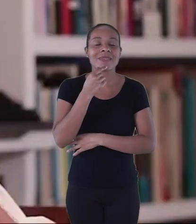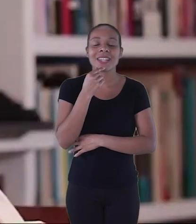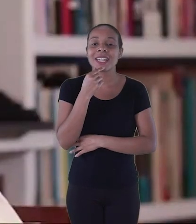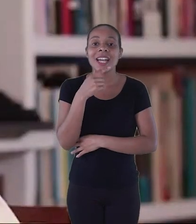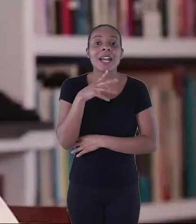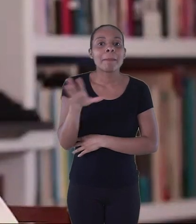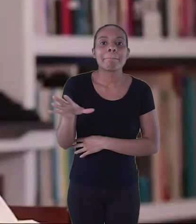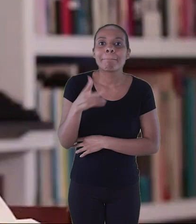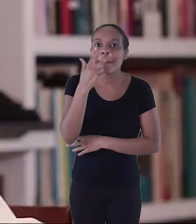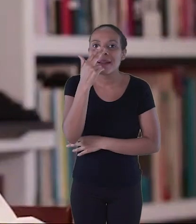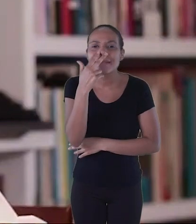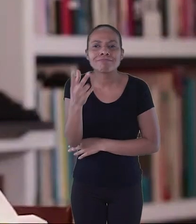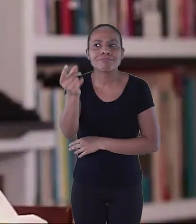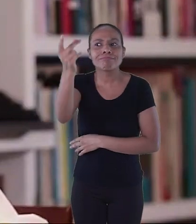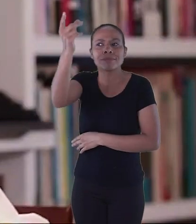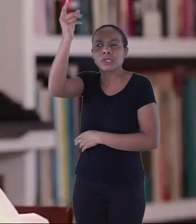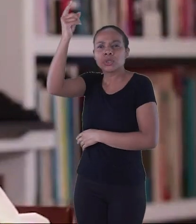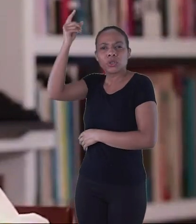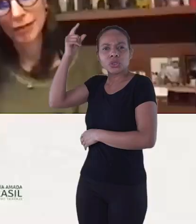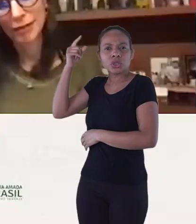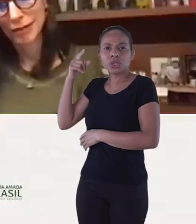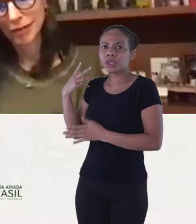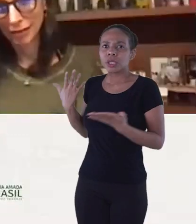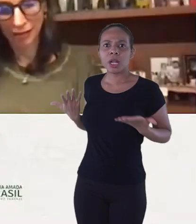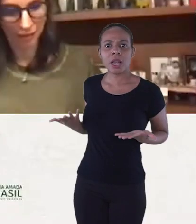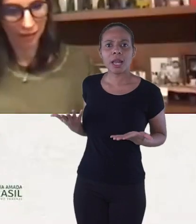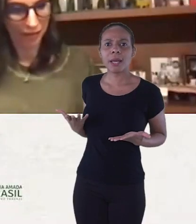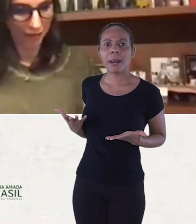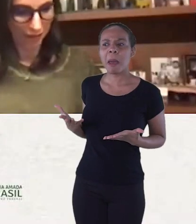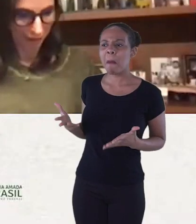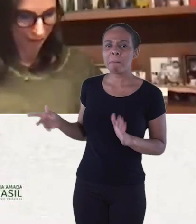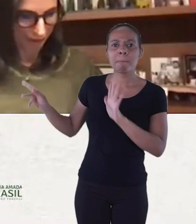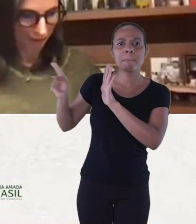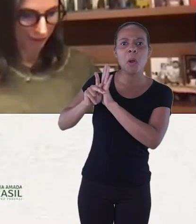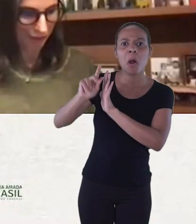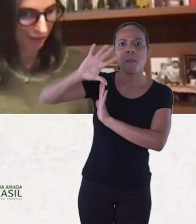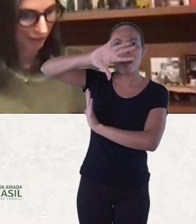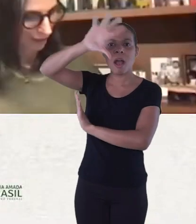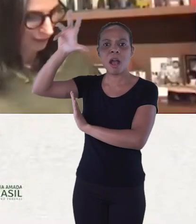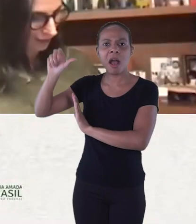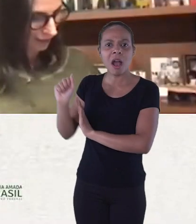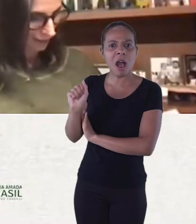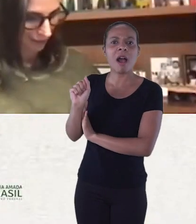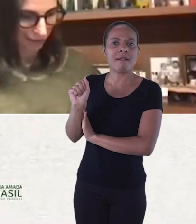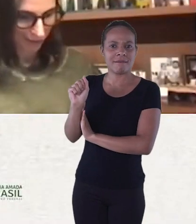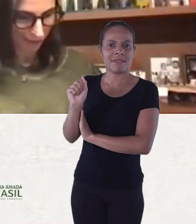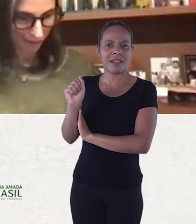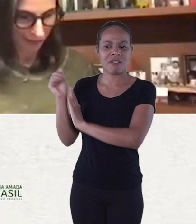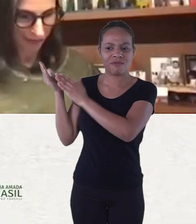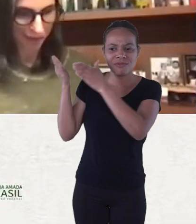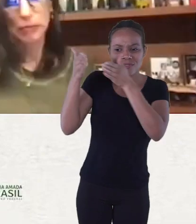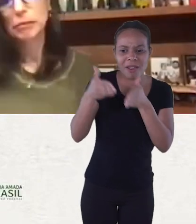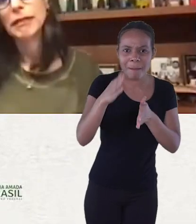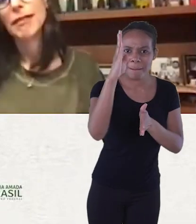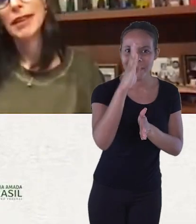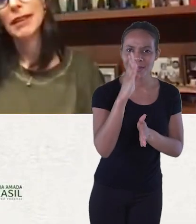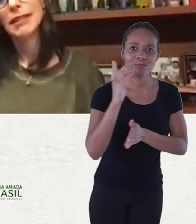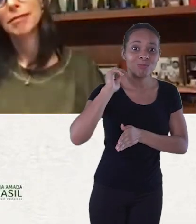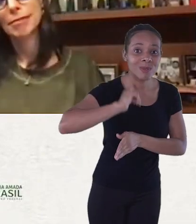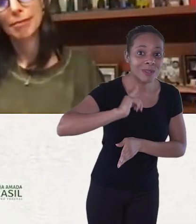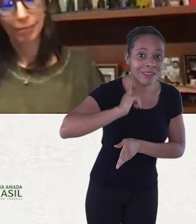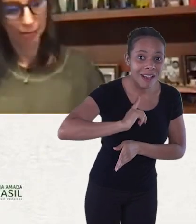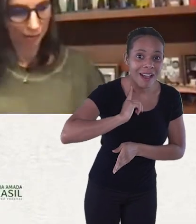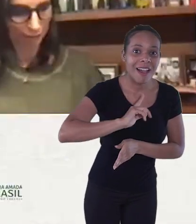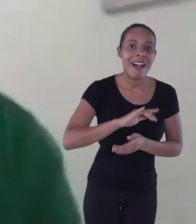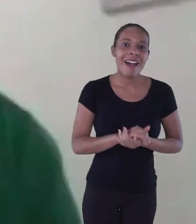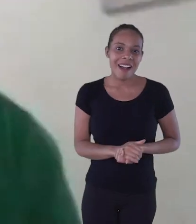uma grande lenda, muito verossímil, de um africano que chega em Minas Gerais, enfim. Mas a ideia, e